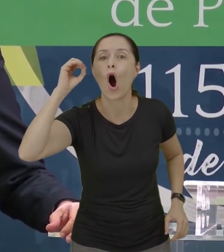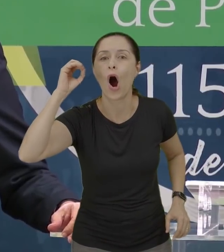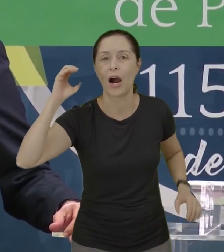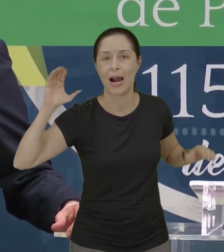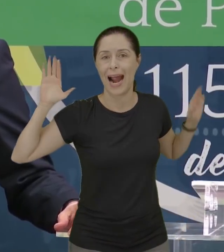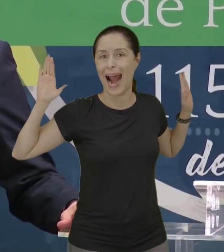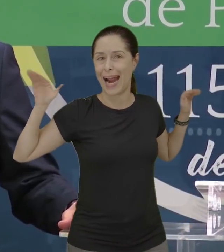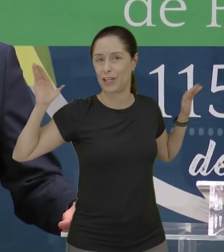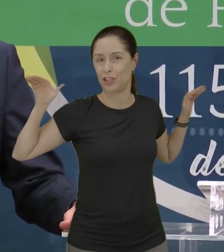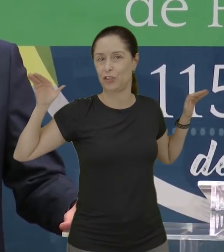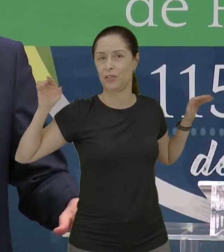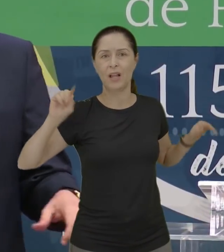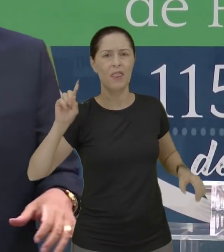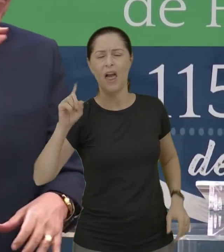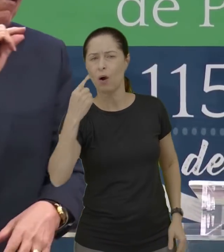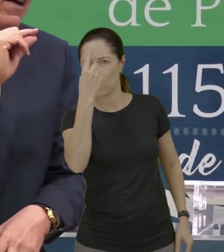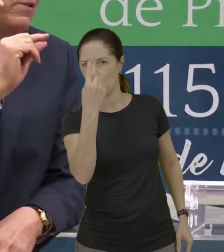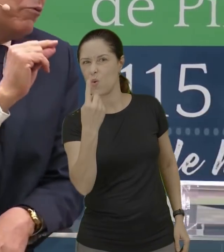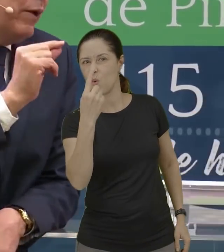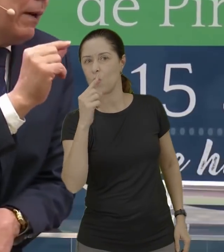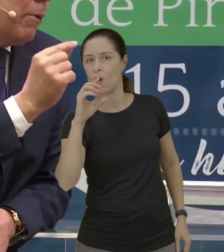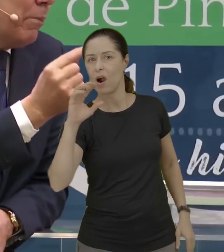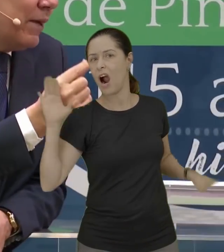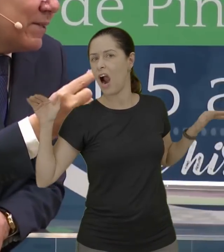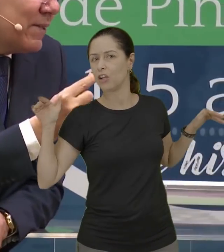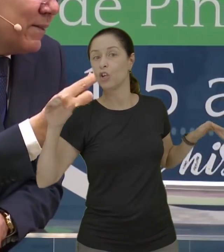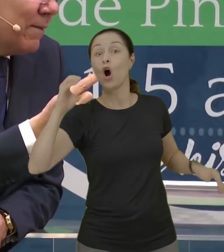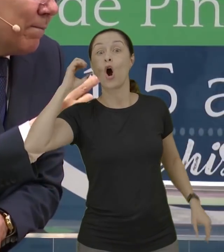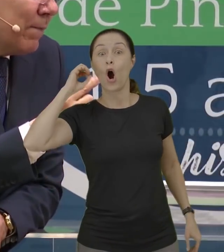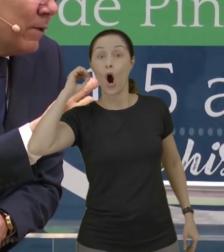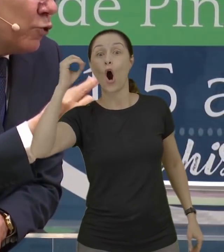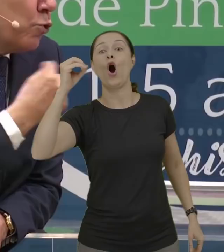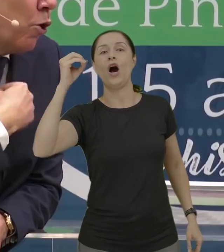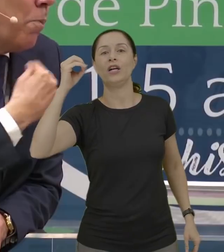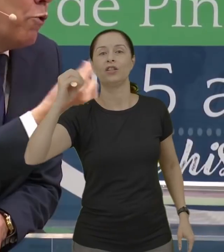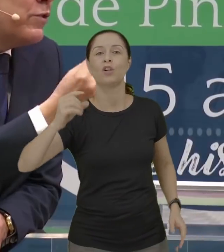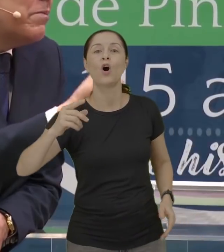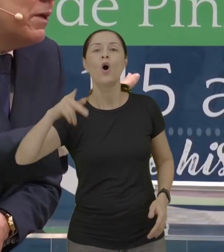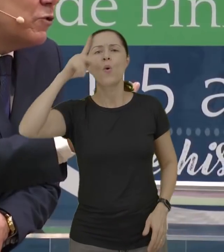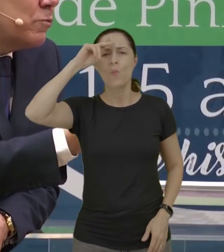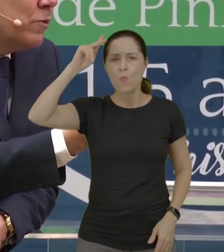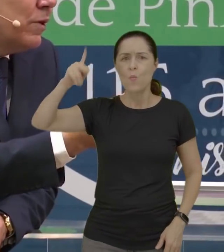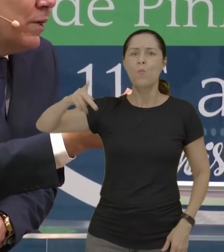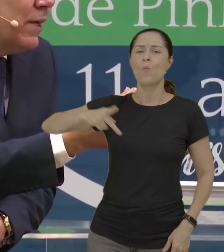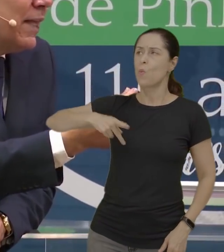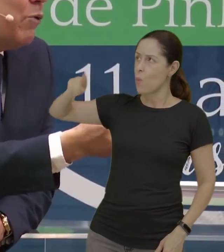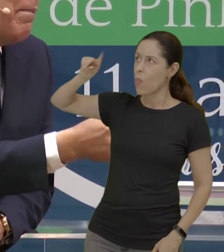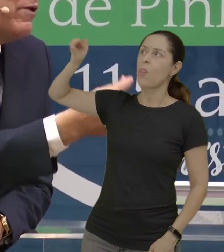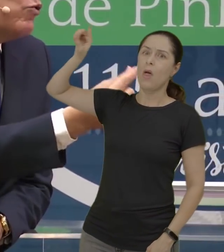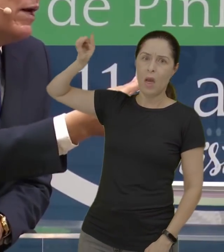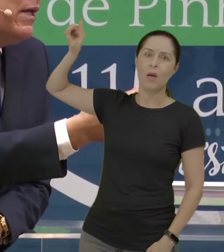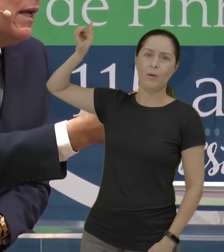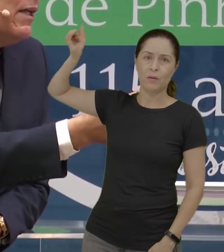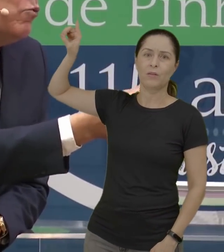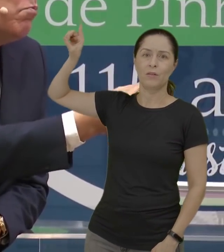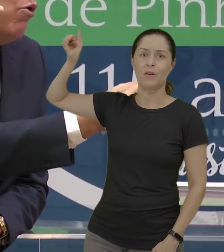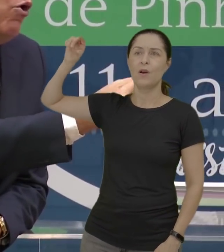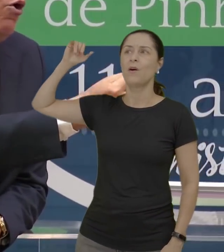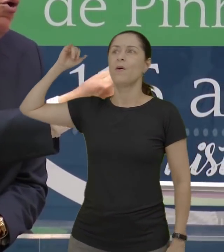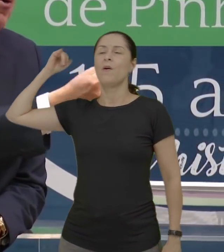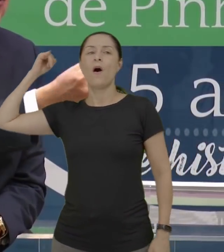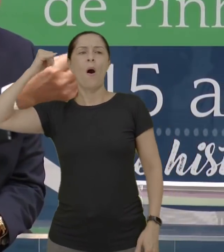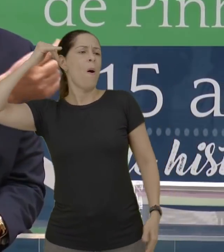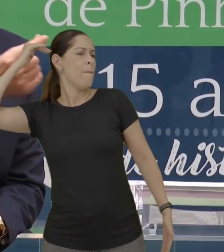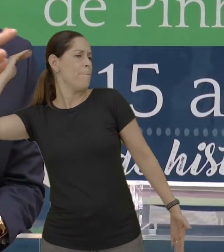cordeiro, sacrificou, e aí Deus refaz com ele a promessa. Jurou por si mesmo que o abençoaria, que o